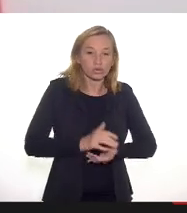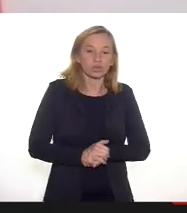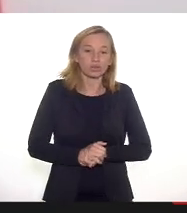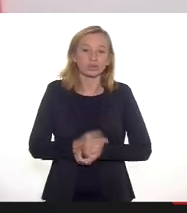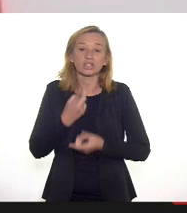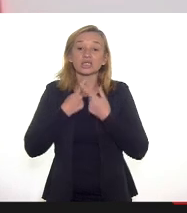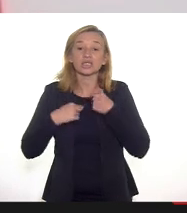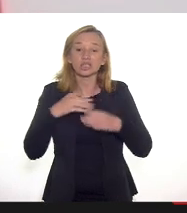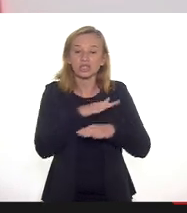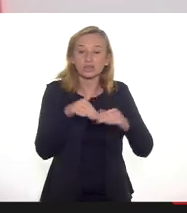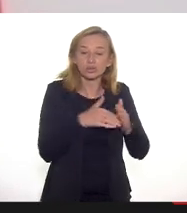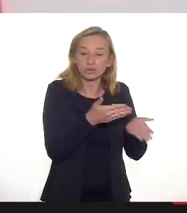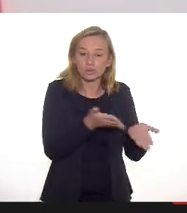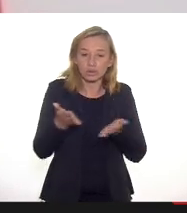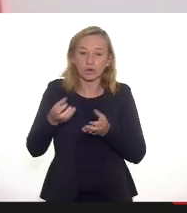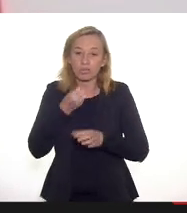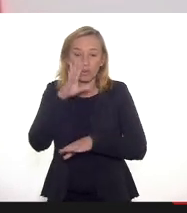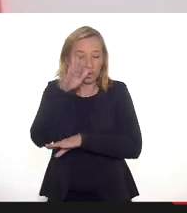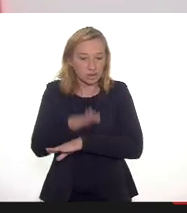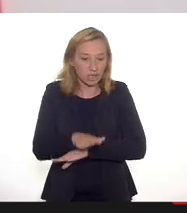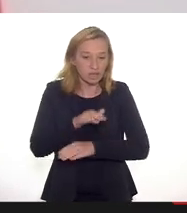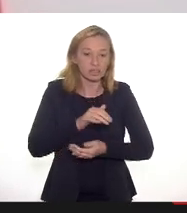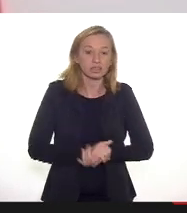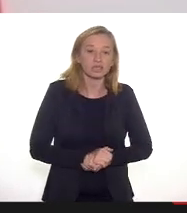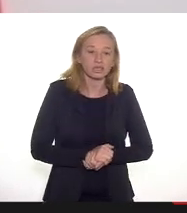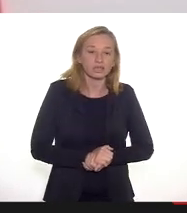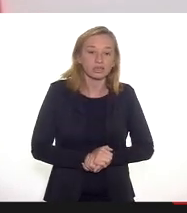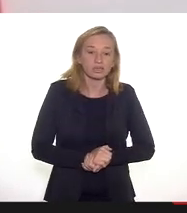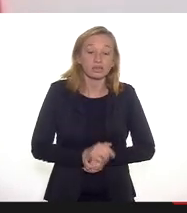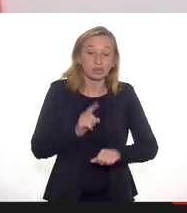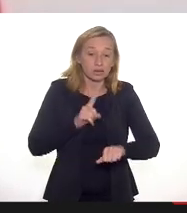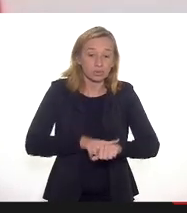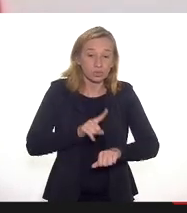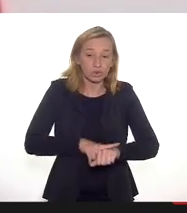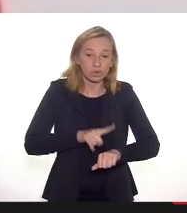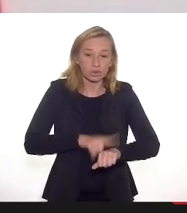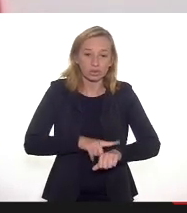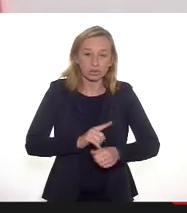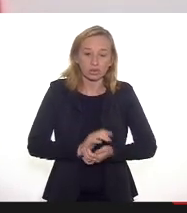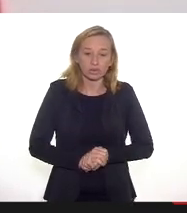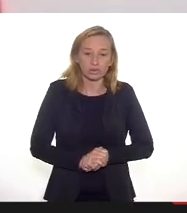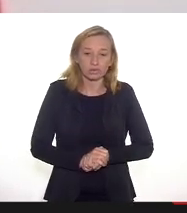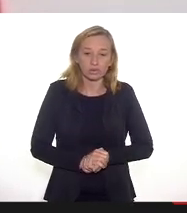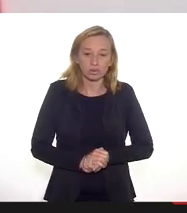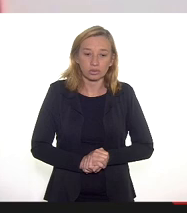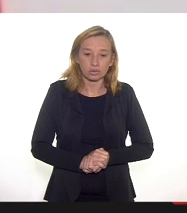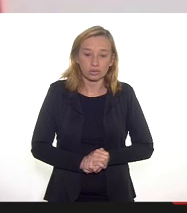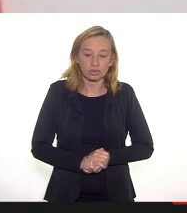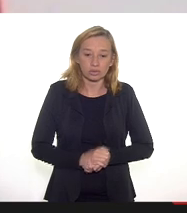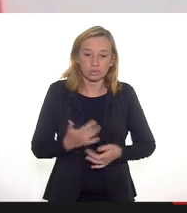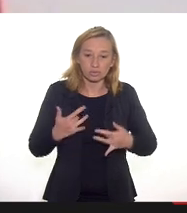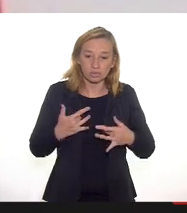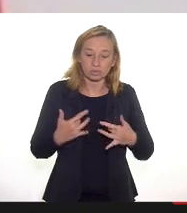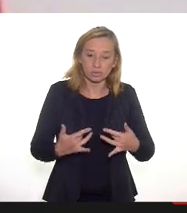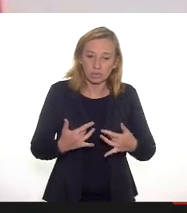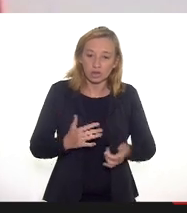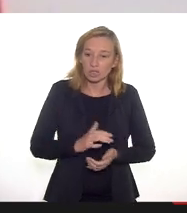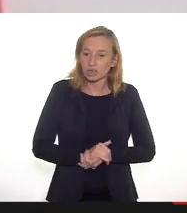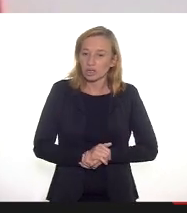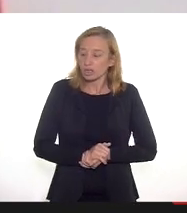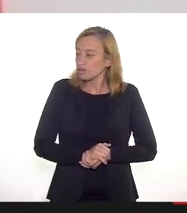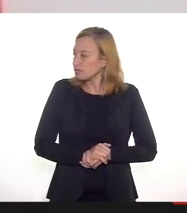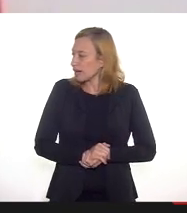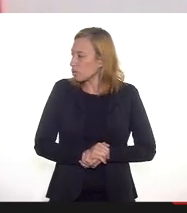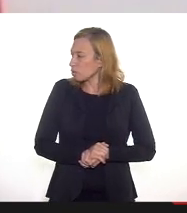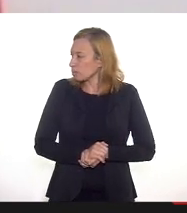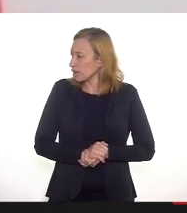Desejo a todos e todas uma boa tarde. Nesse momento, eu me solidarizo com os